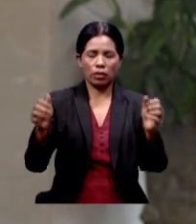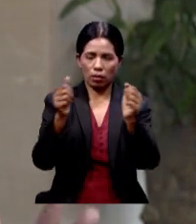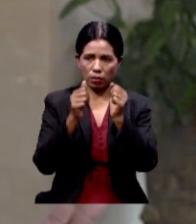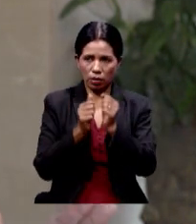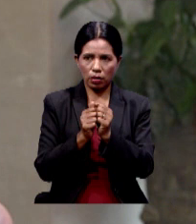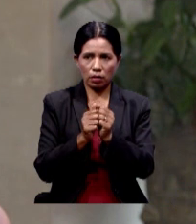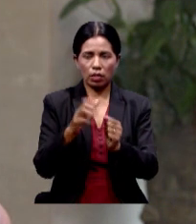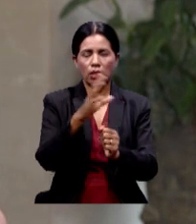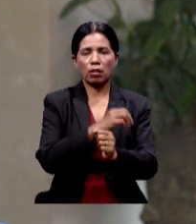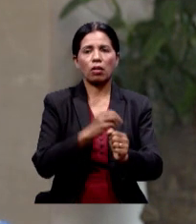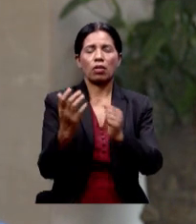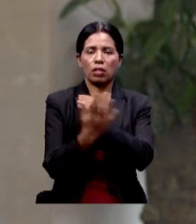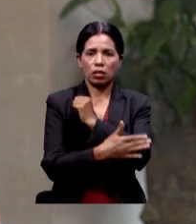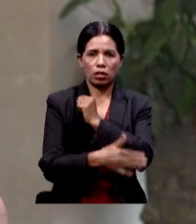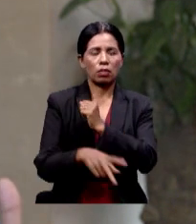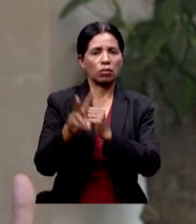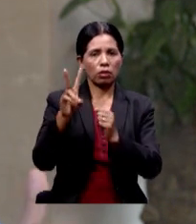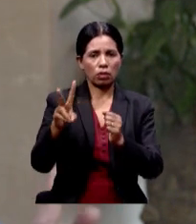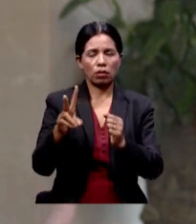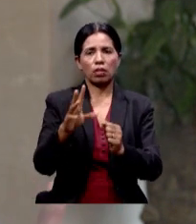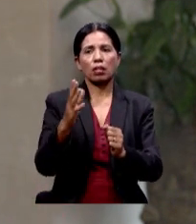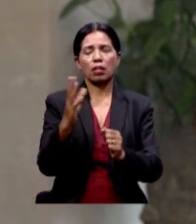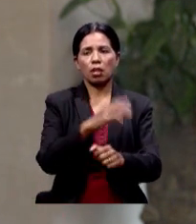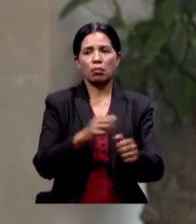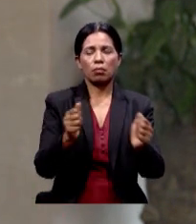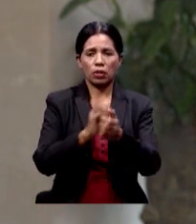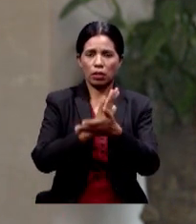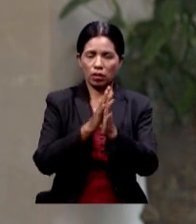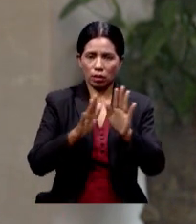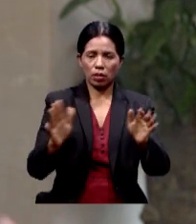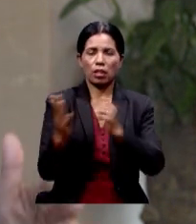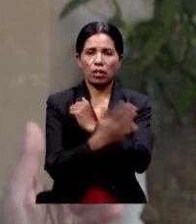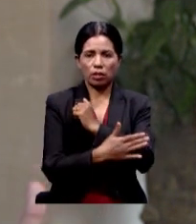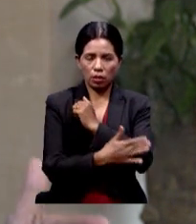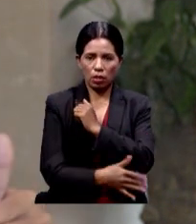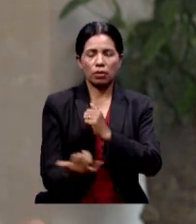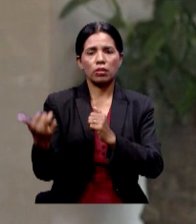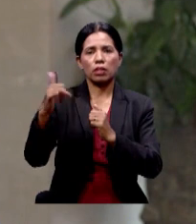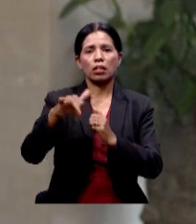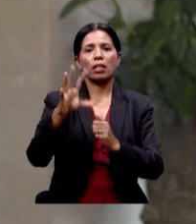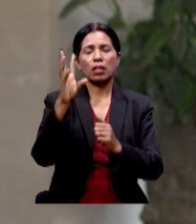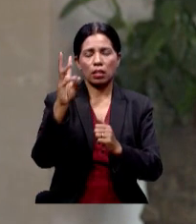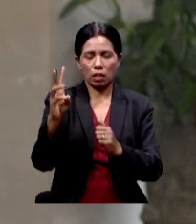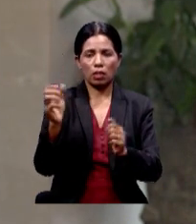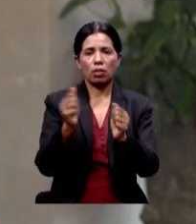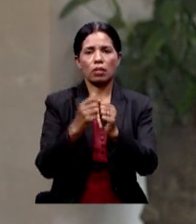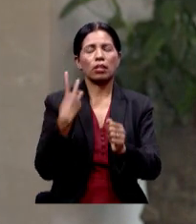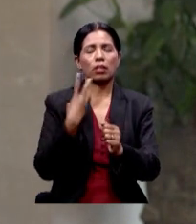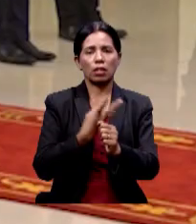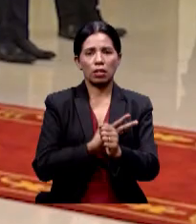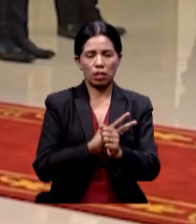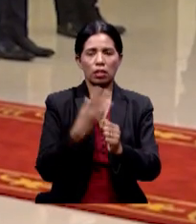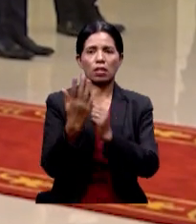laço cooperação bilateral, nomos laço amizade entre países nem né, Ho e Tanerain,